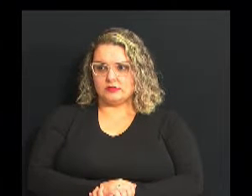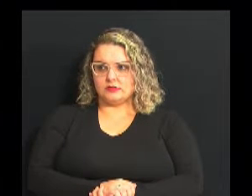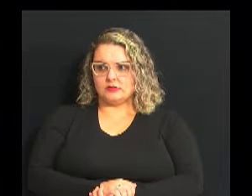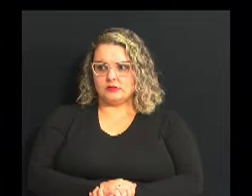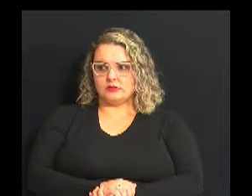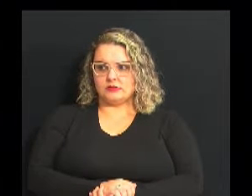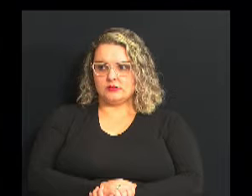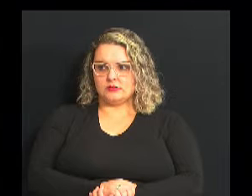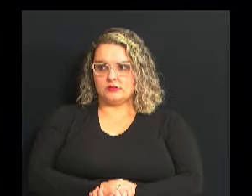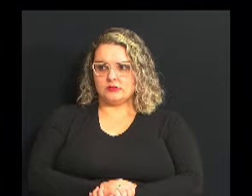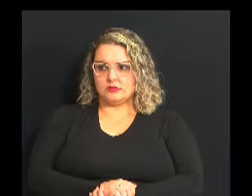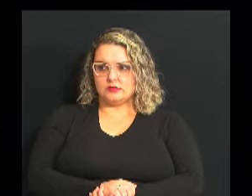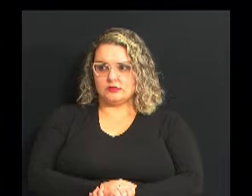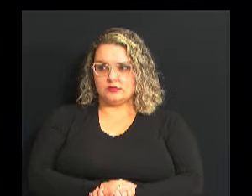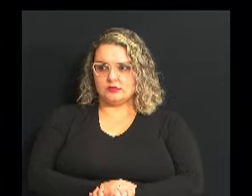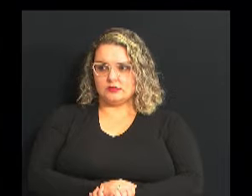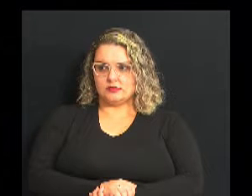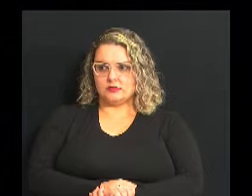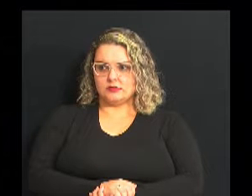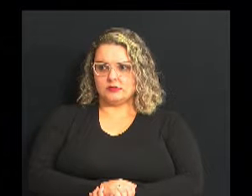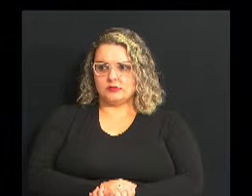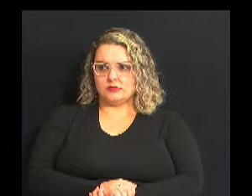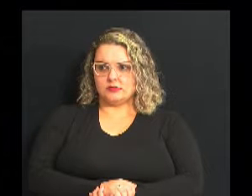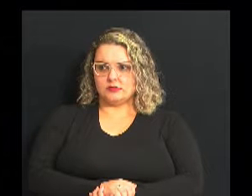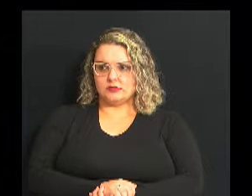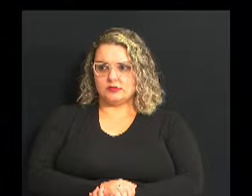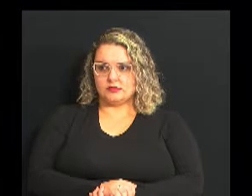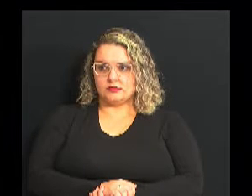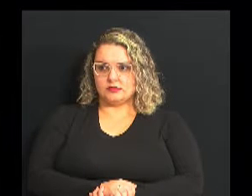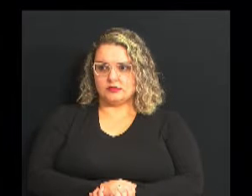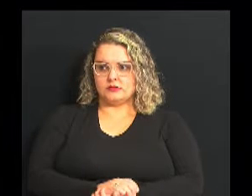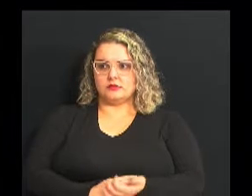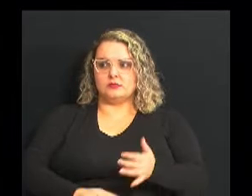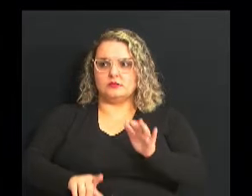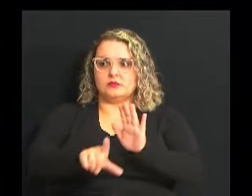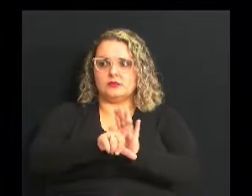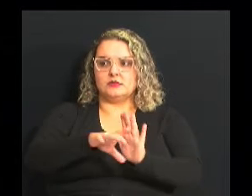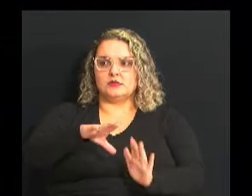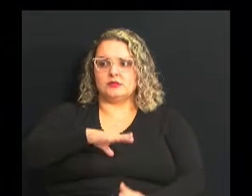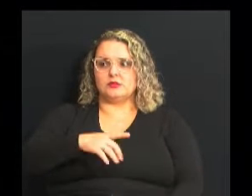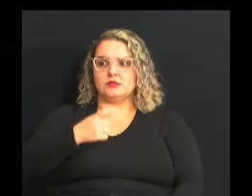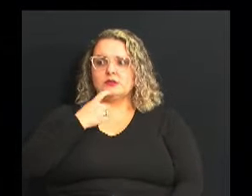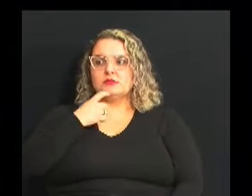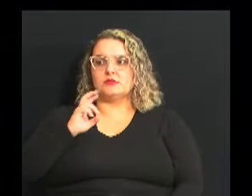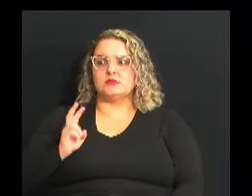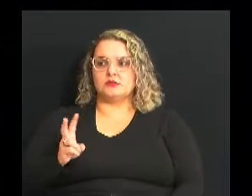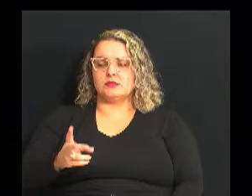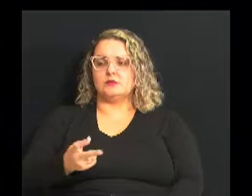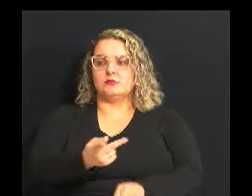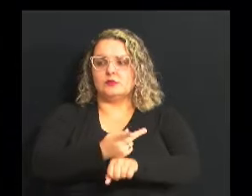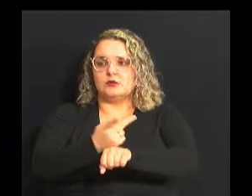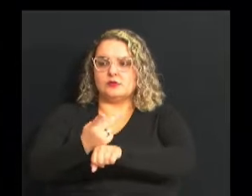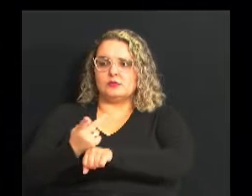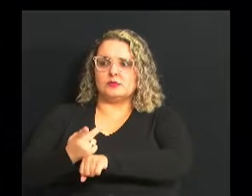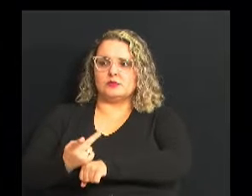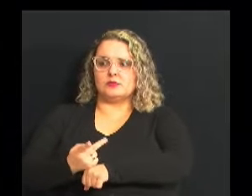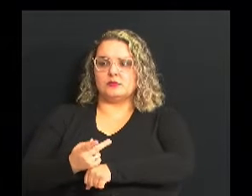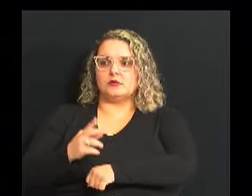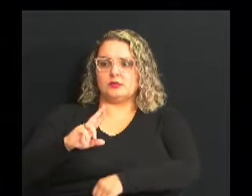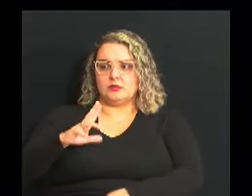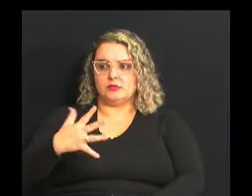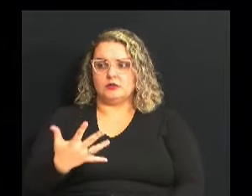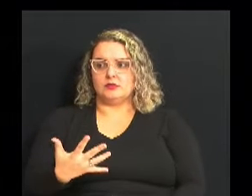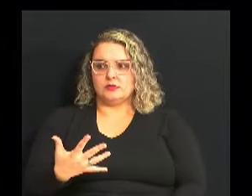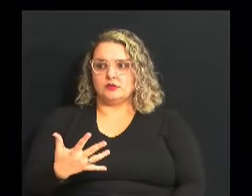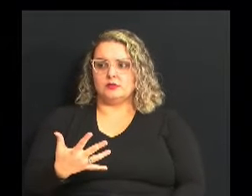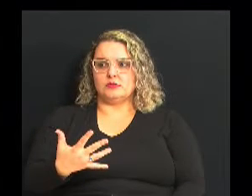inclusive, seguindo até uma legislação municipal, sempre procura, né, em suas soluções, adotar softwares